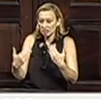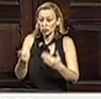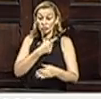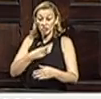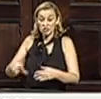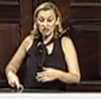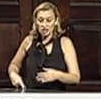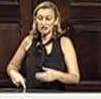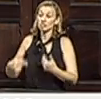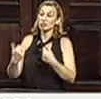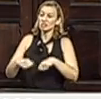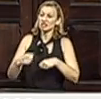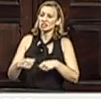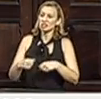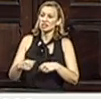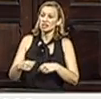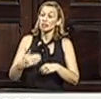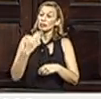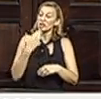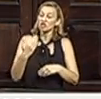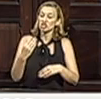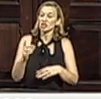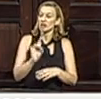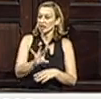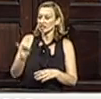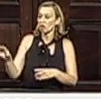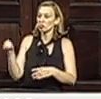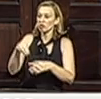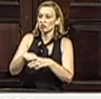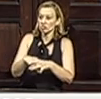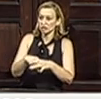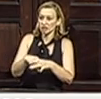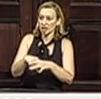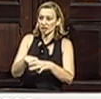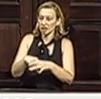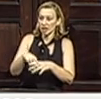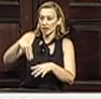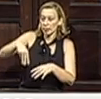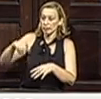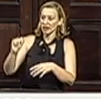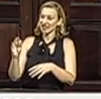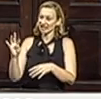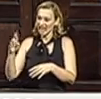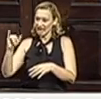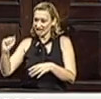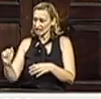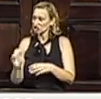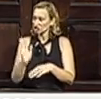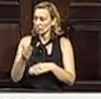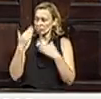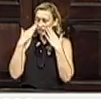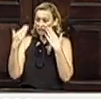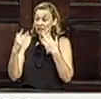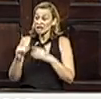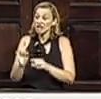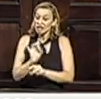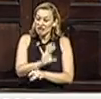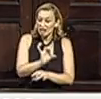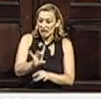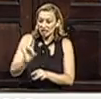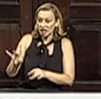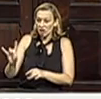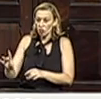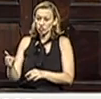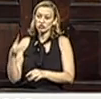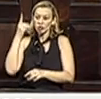que colocar em votação a matéria assim emendada, que ganharia uma nova redação e que aí, cada novo